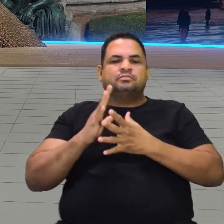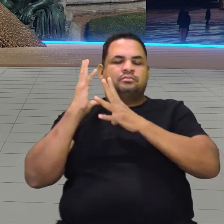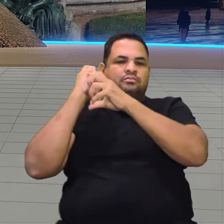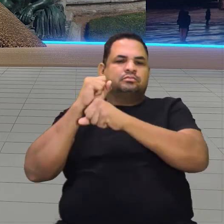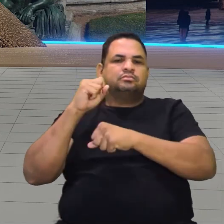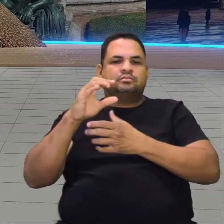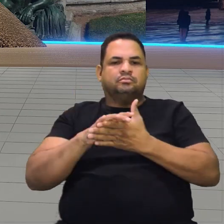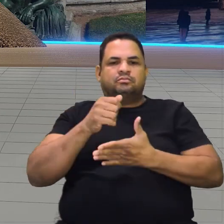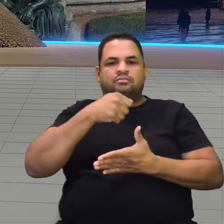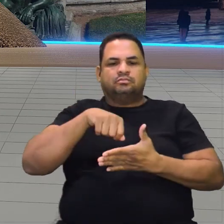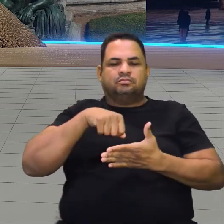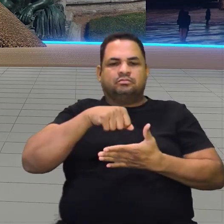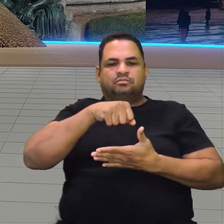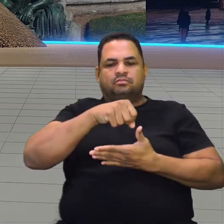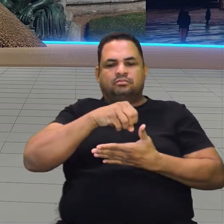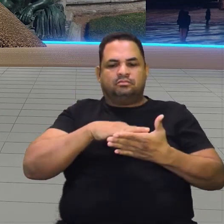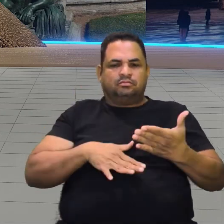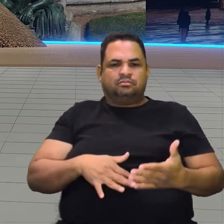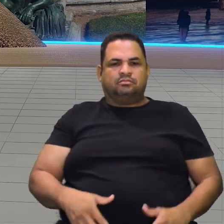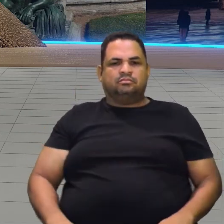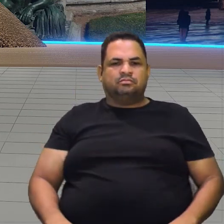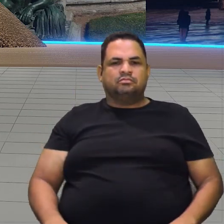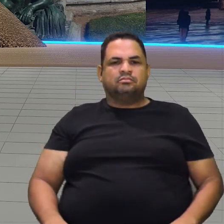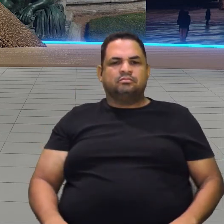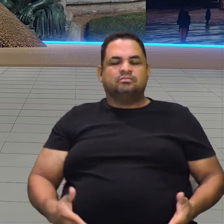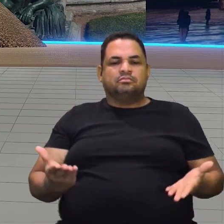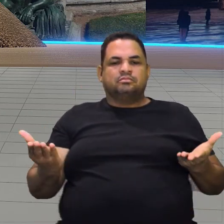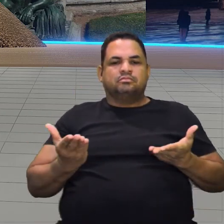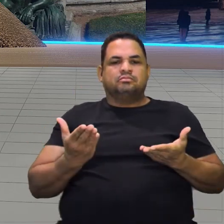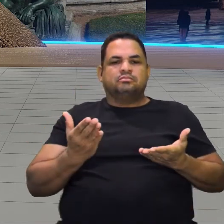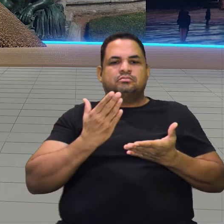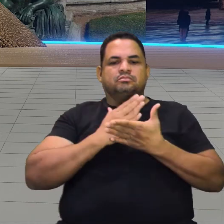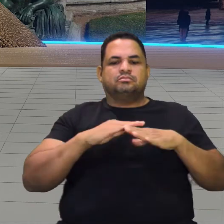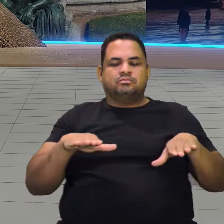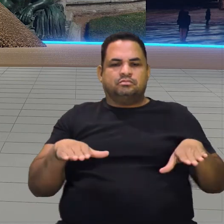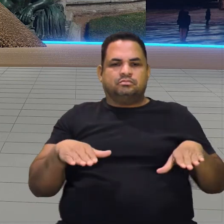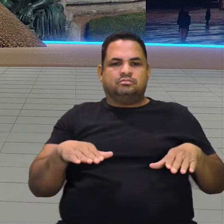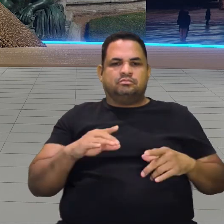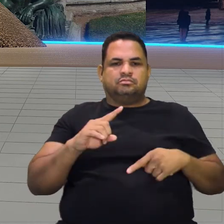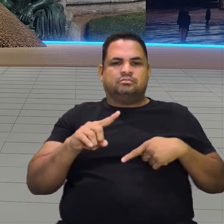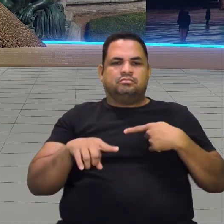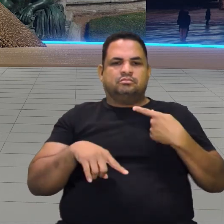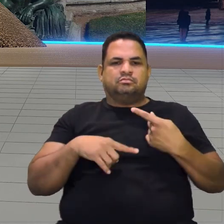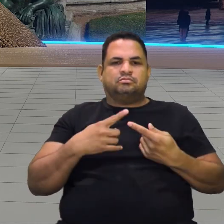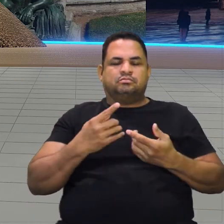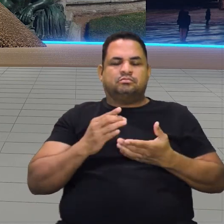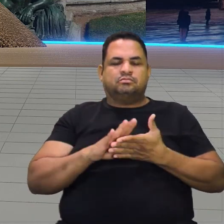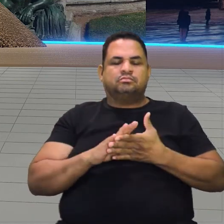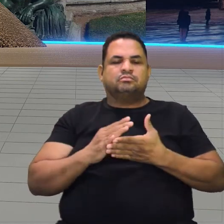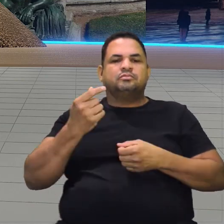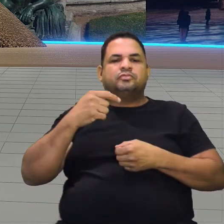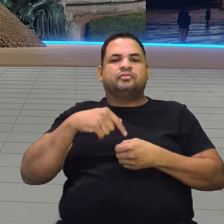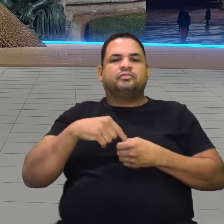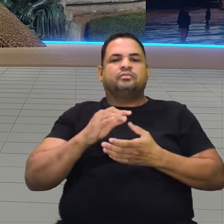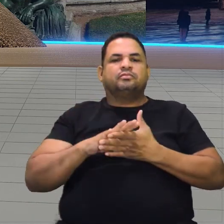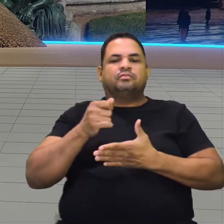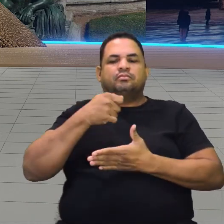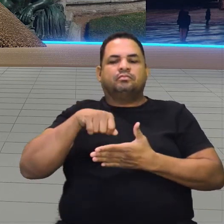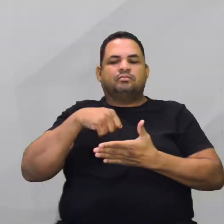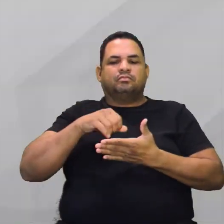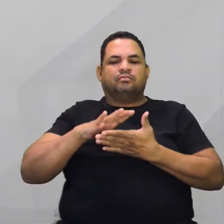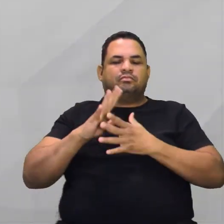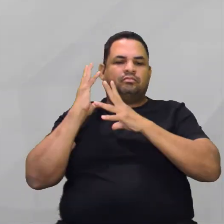a correção da atividade. Por hoje, nossa aula fica aqui, mas até a revisão e a correção. Até lá.